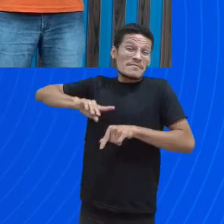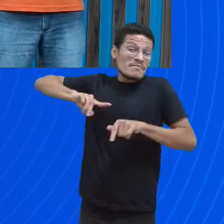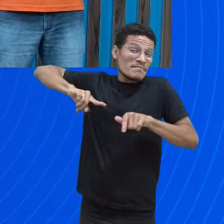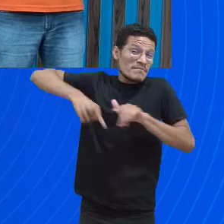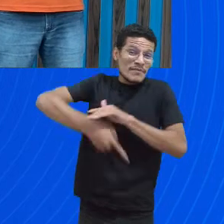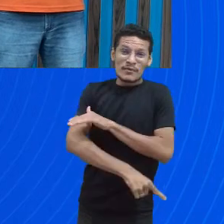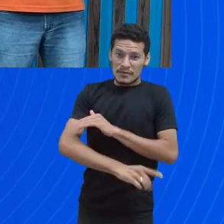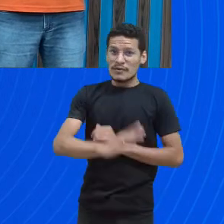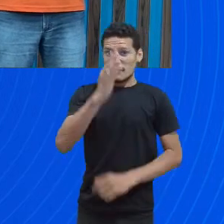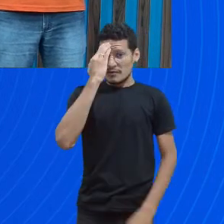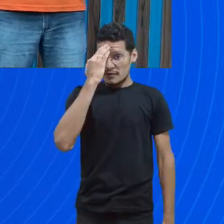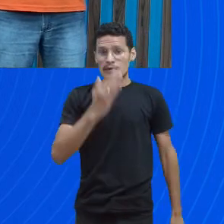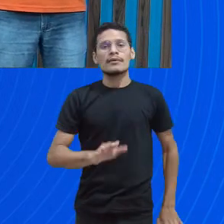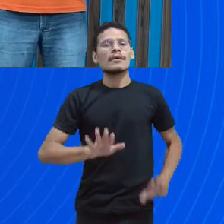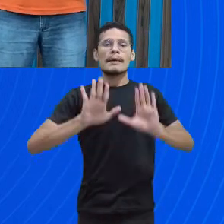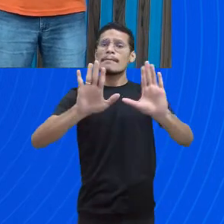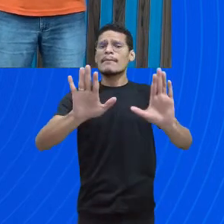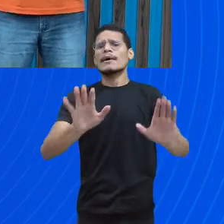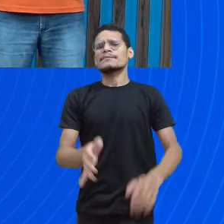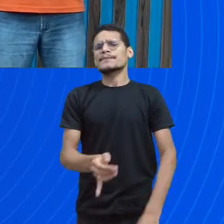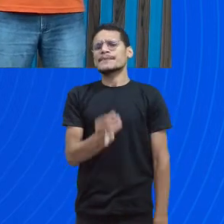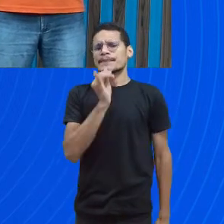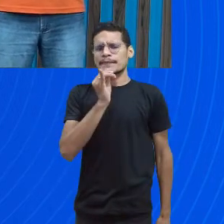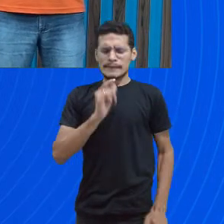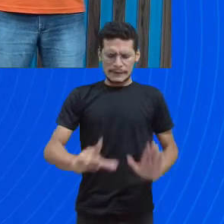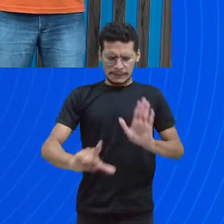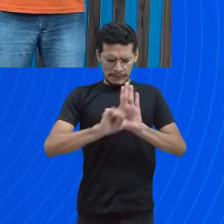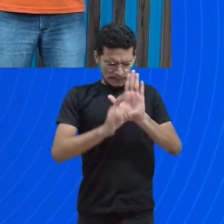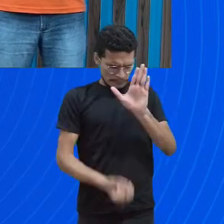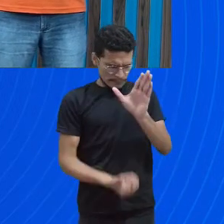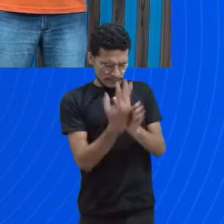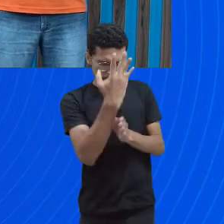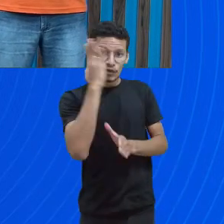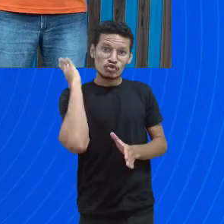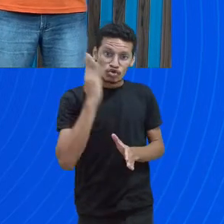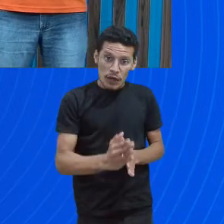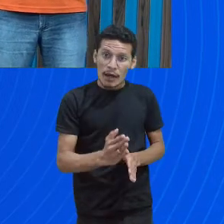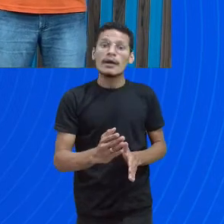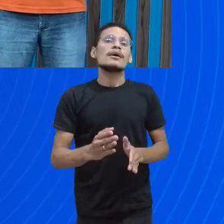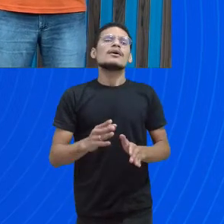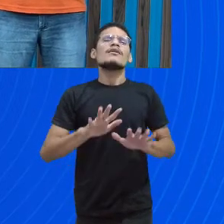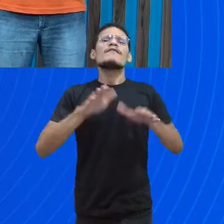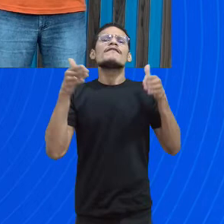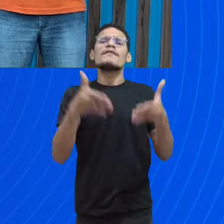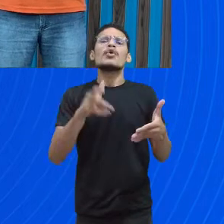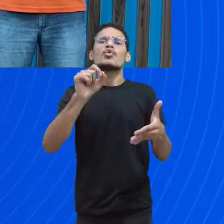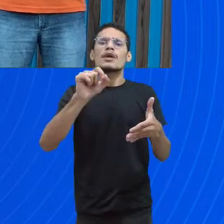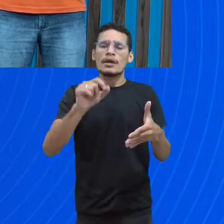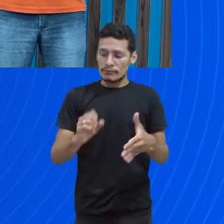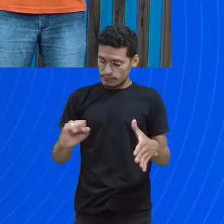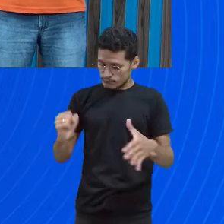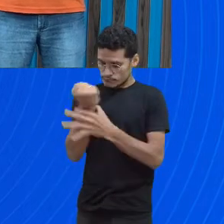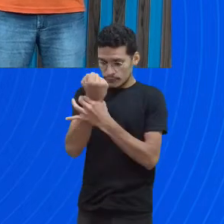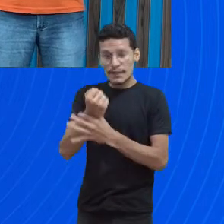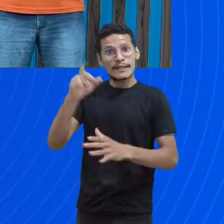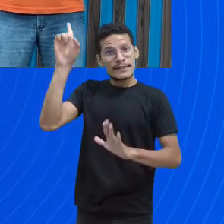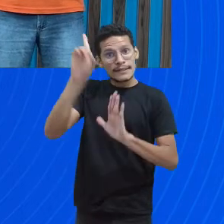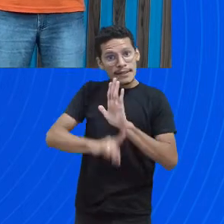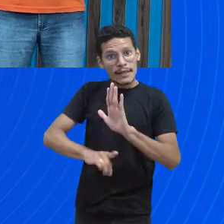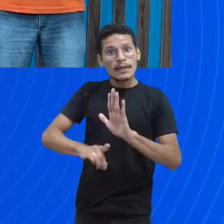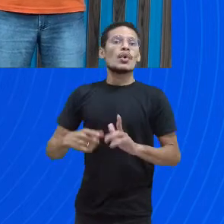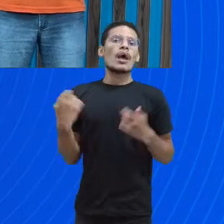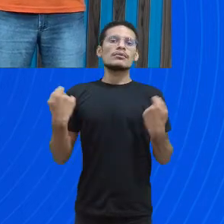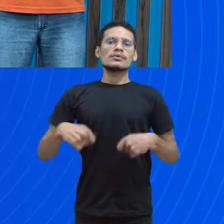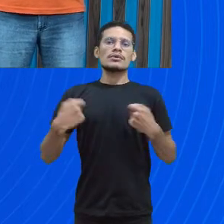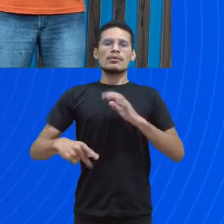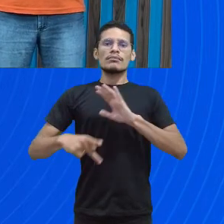Então, desse modo, quando a legislação ela foi construída, foi justamente no sentido de garantir direitos essenciais